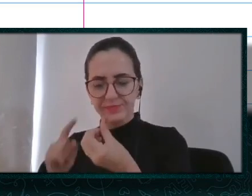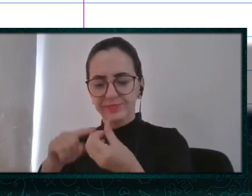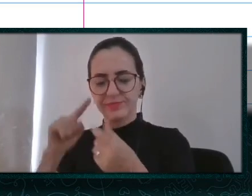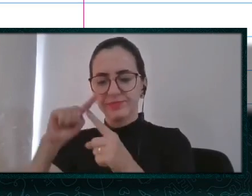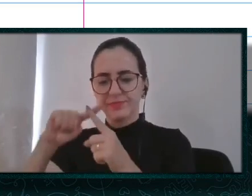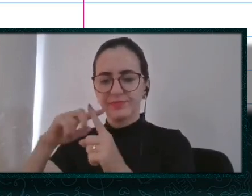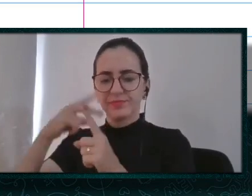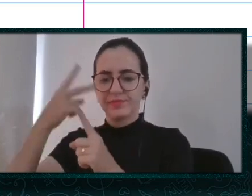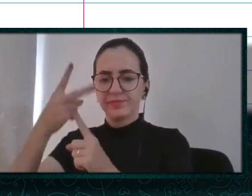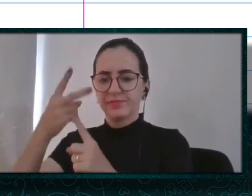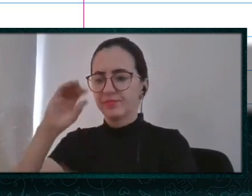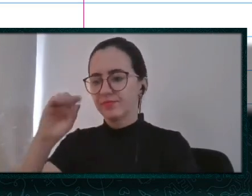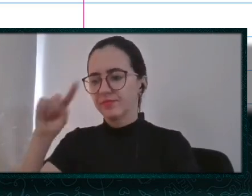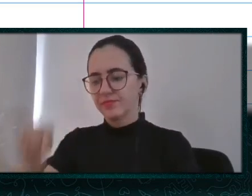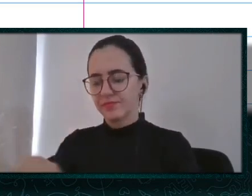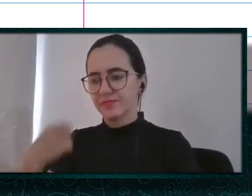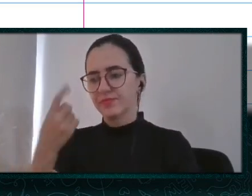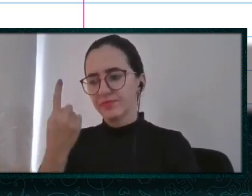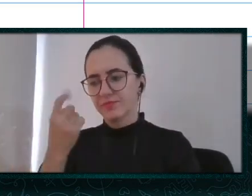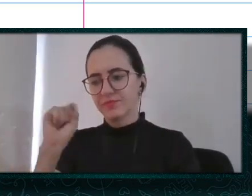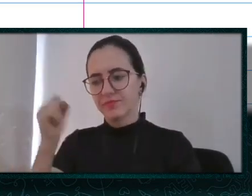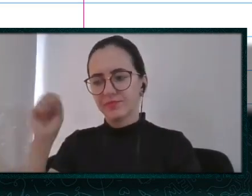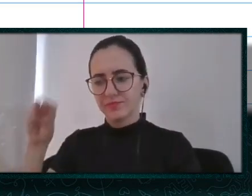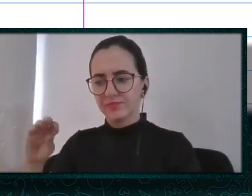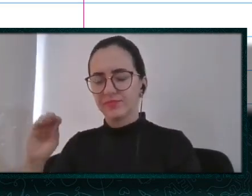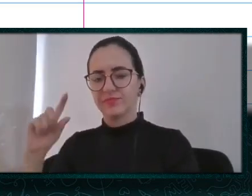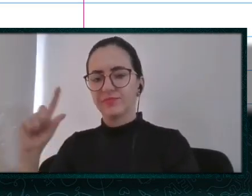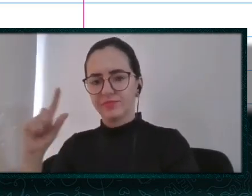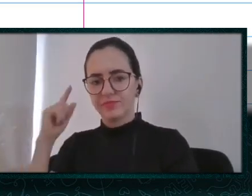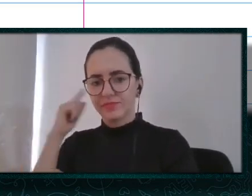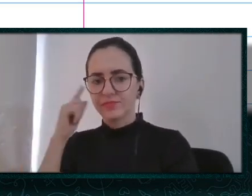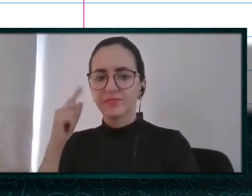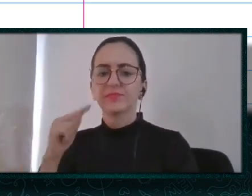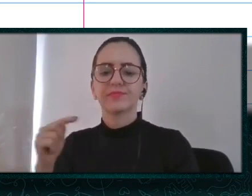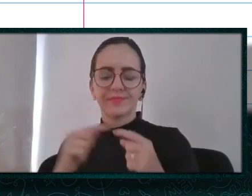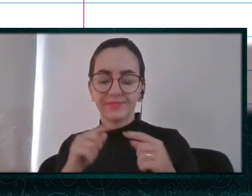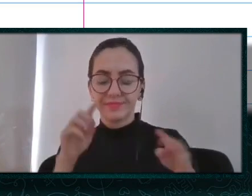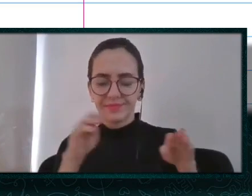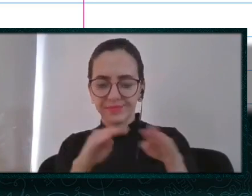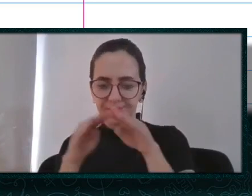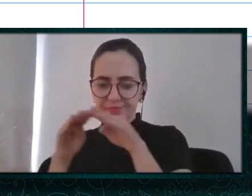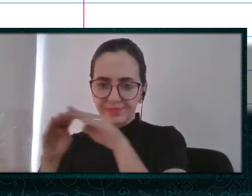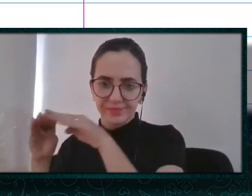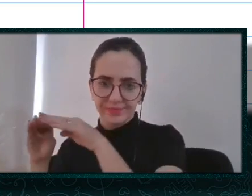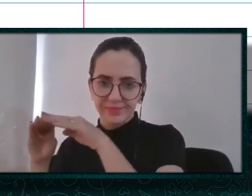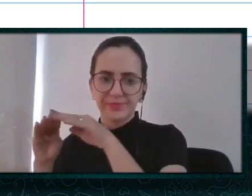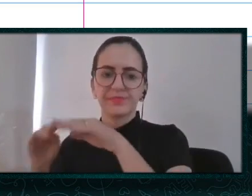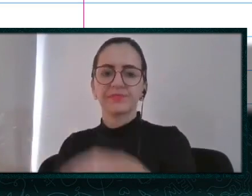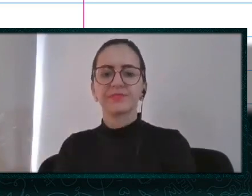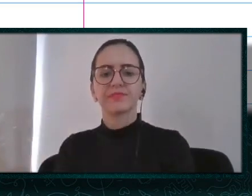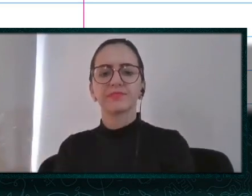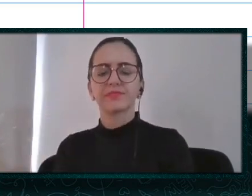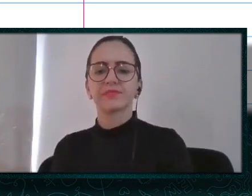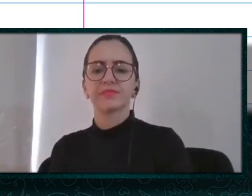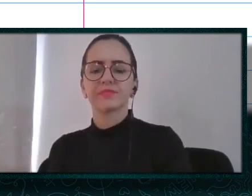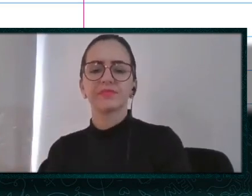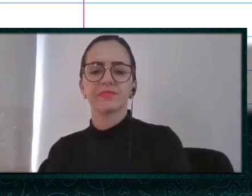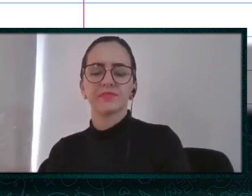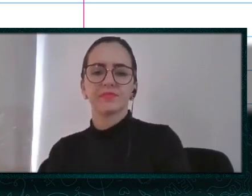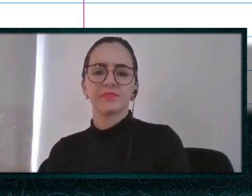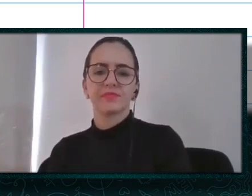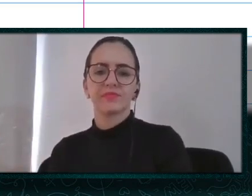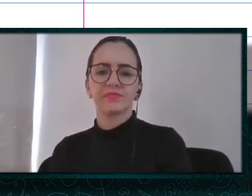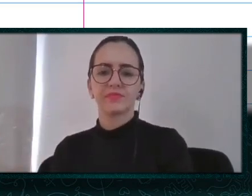0,6612,618, 0,18 mols. Essa que é a relação. O negócio é que nessa primeira questão que eu estou pegando para vocês, a gente